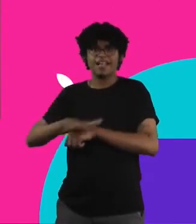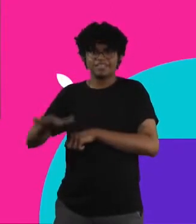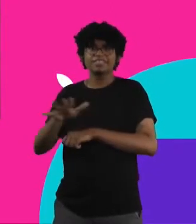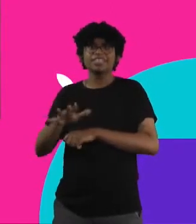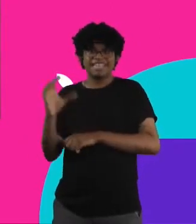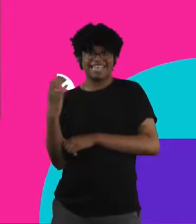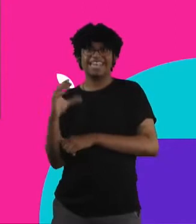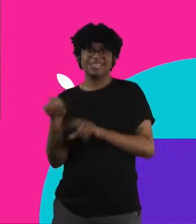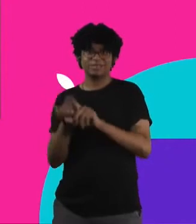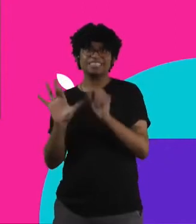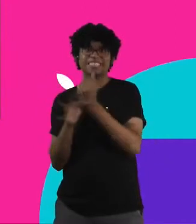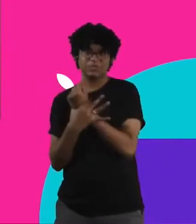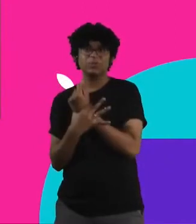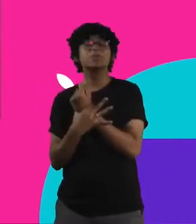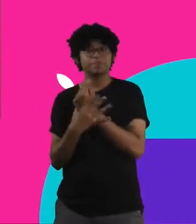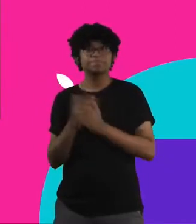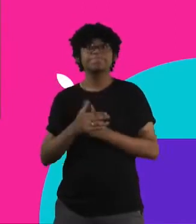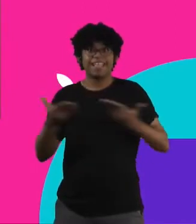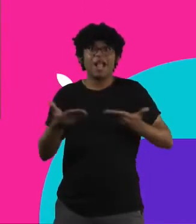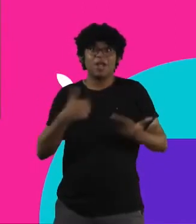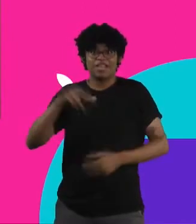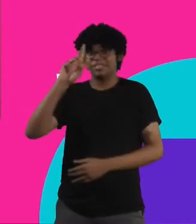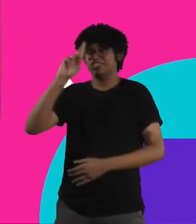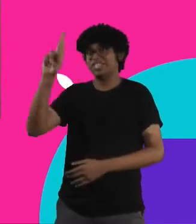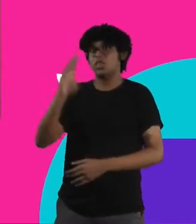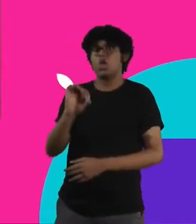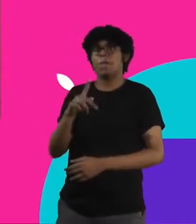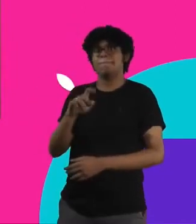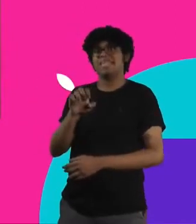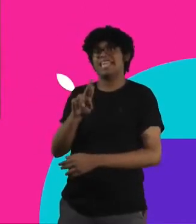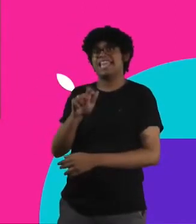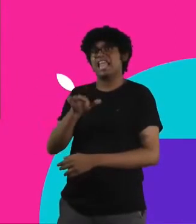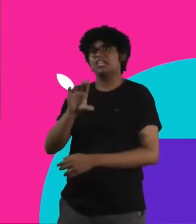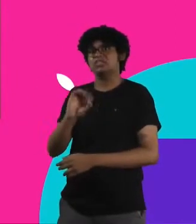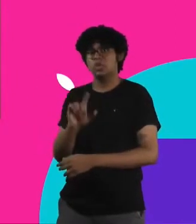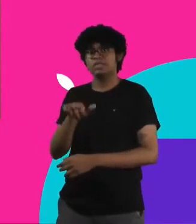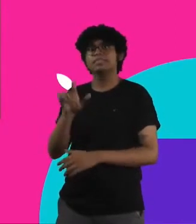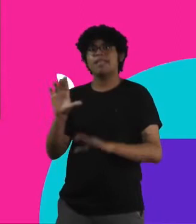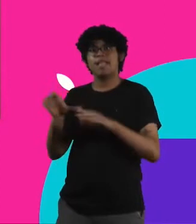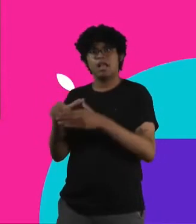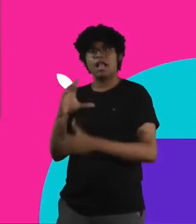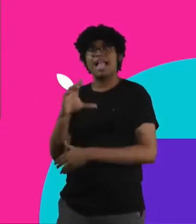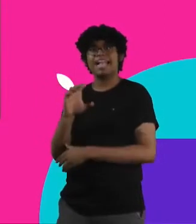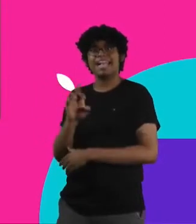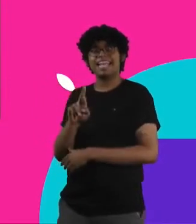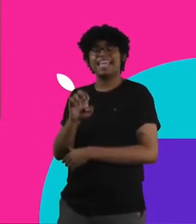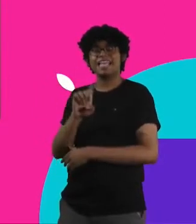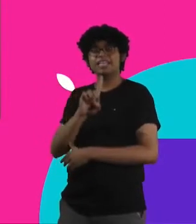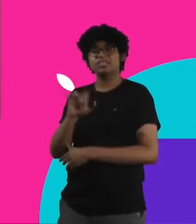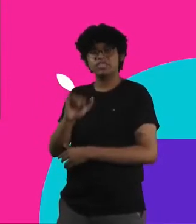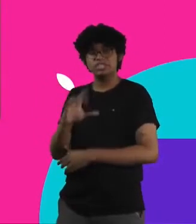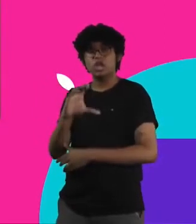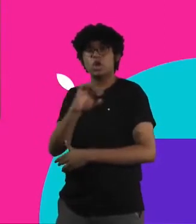massificados no grande varejo. E atualmente sou diretora de operações na cooperativa de crédito Acredicoop. A